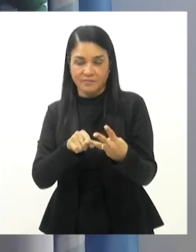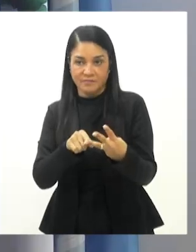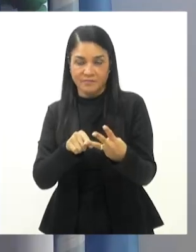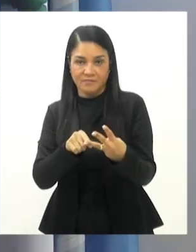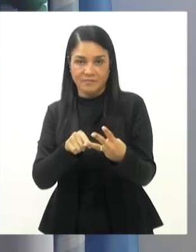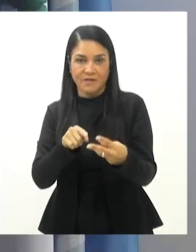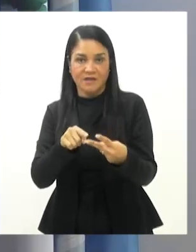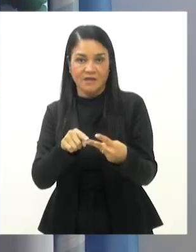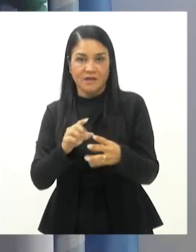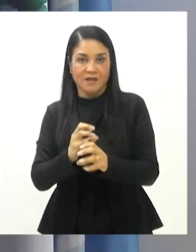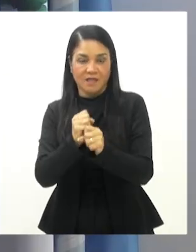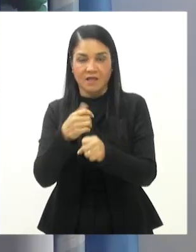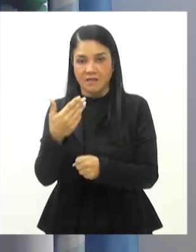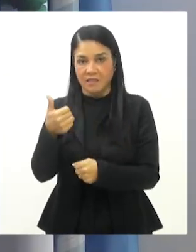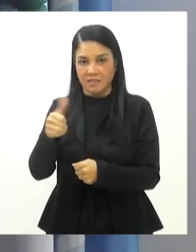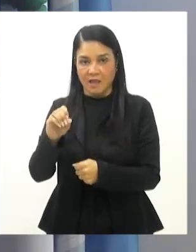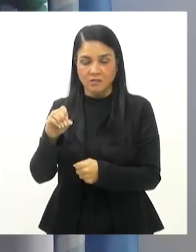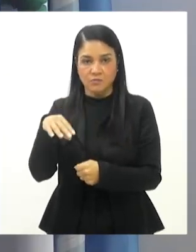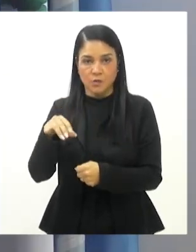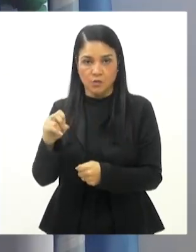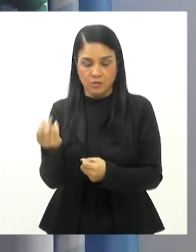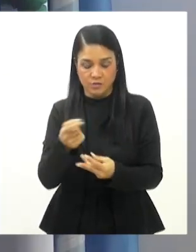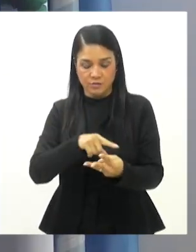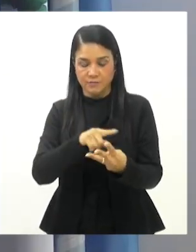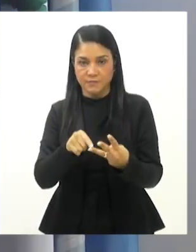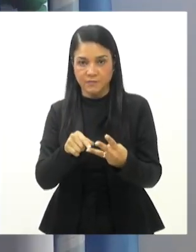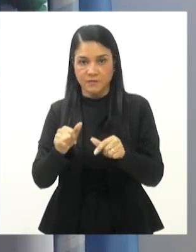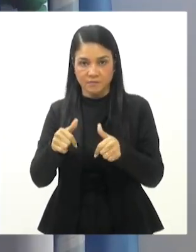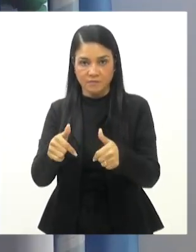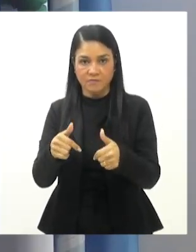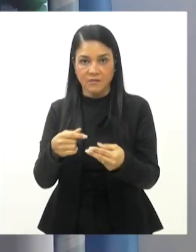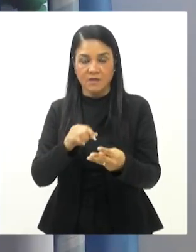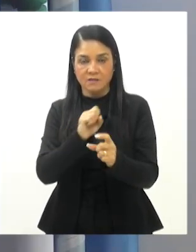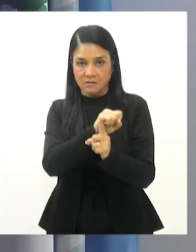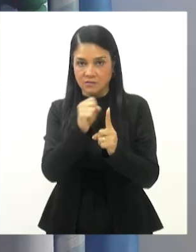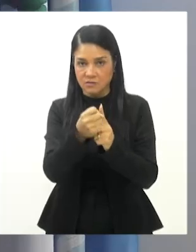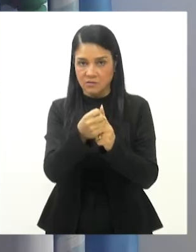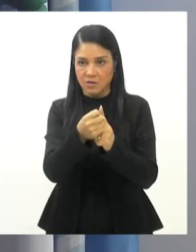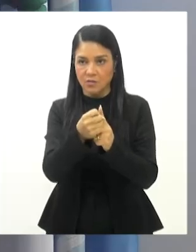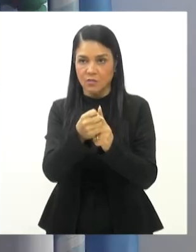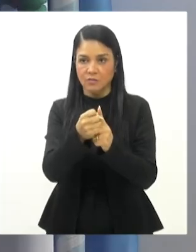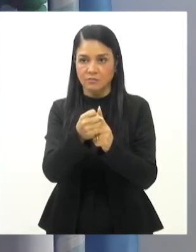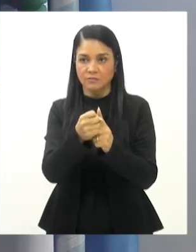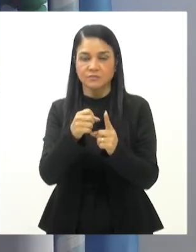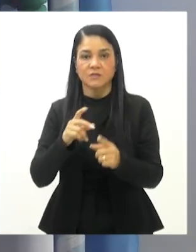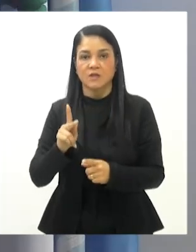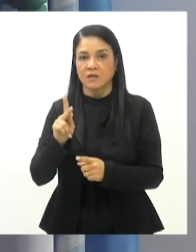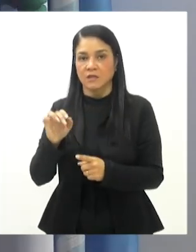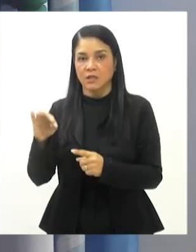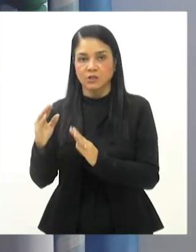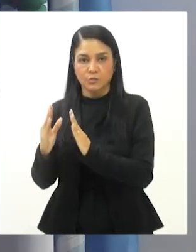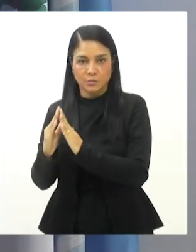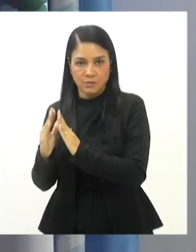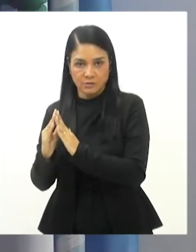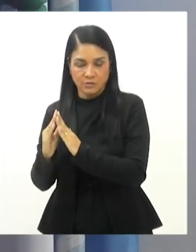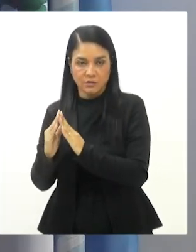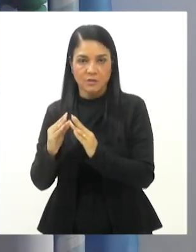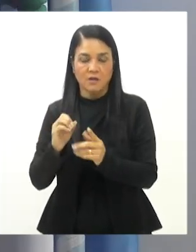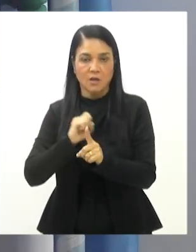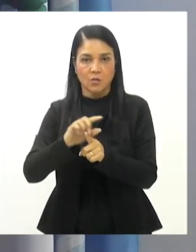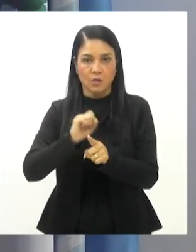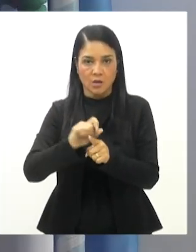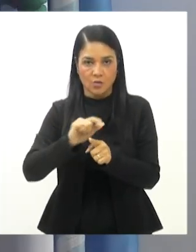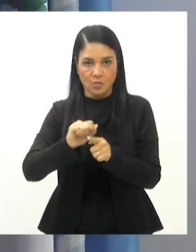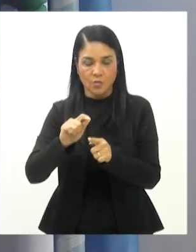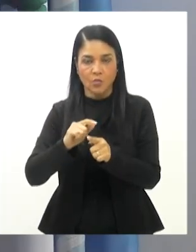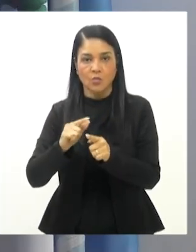Montante de 10 milhões de reais. Ação 3, assistência social. Prevendo kits moradias, aluguéis sociais,